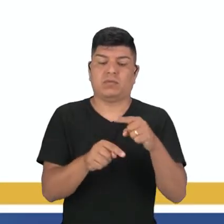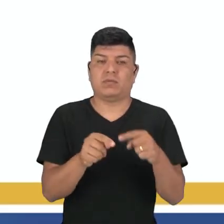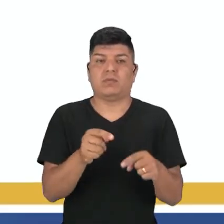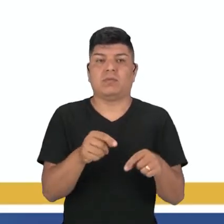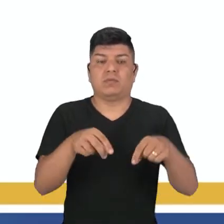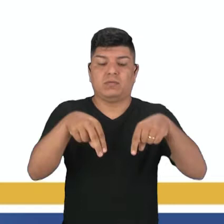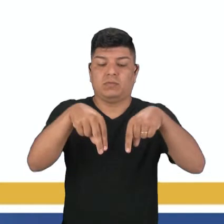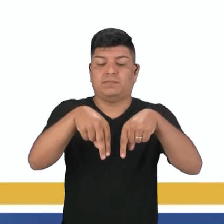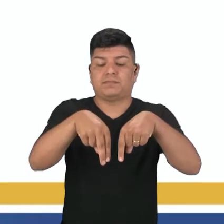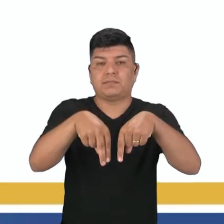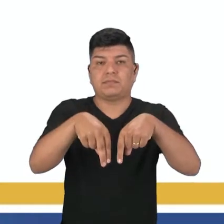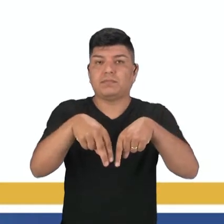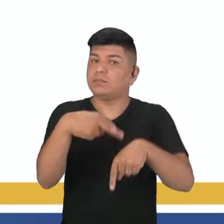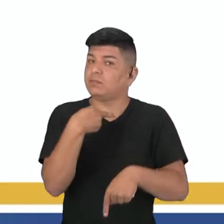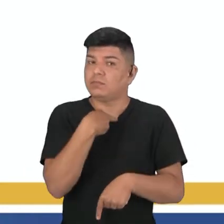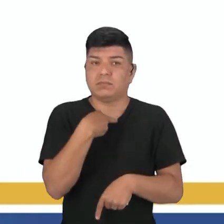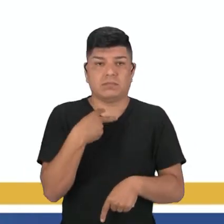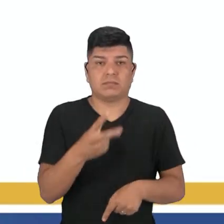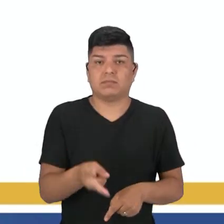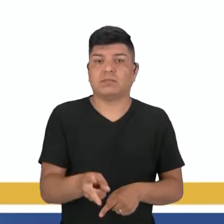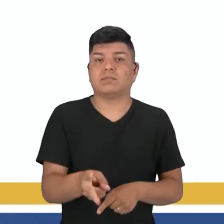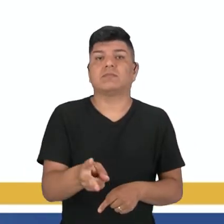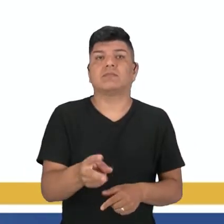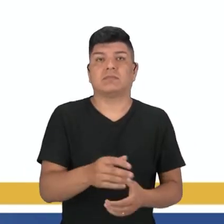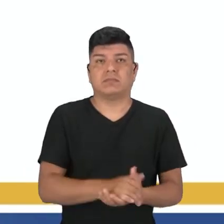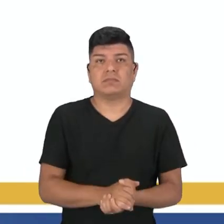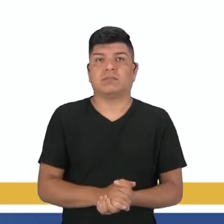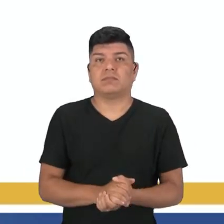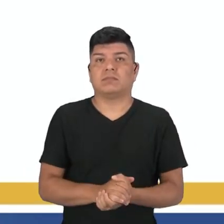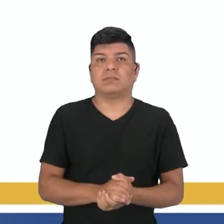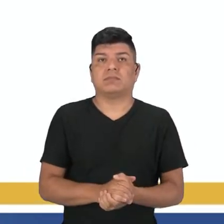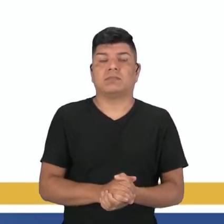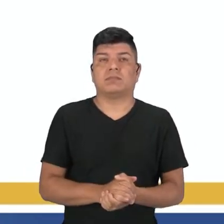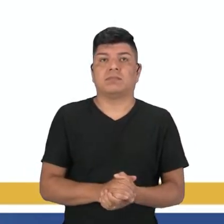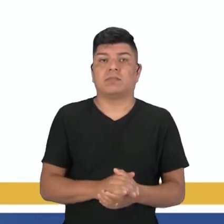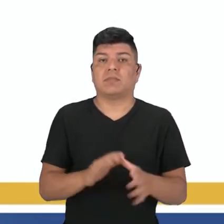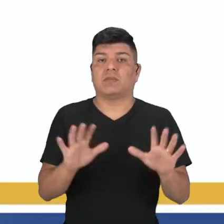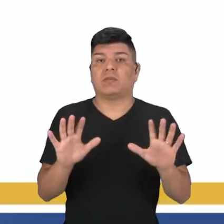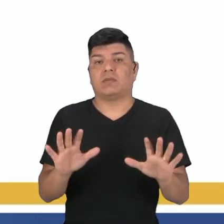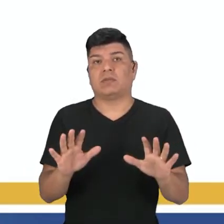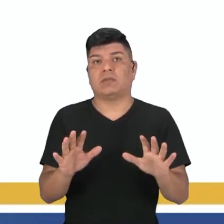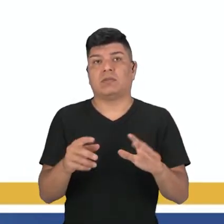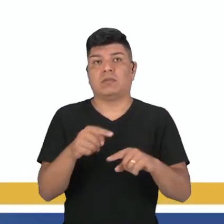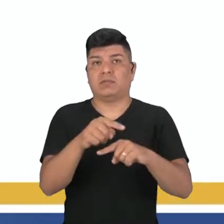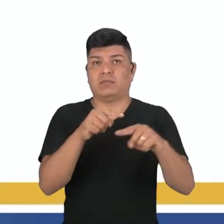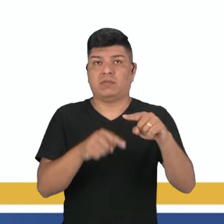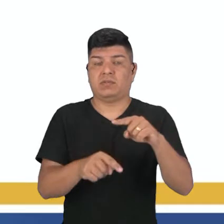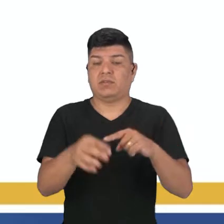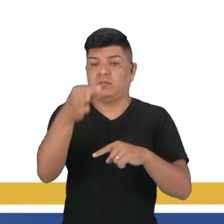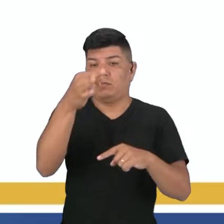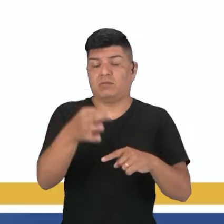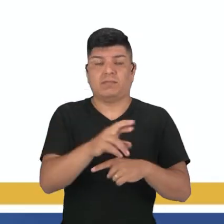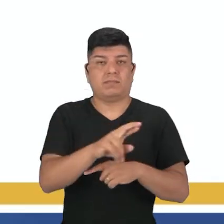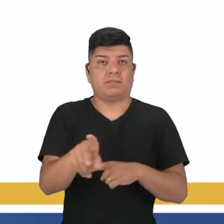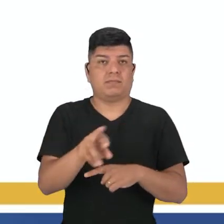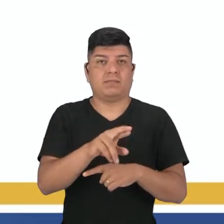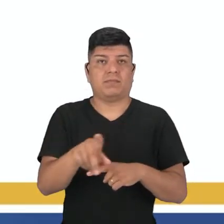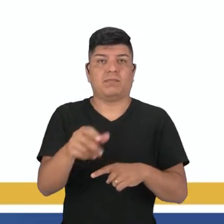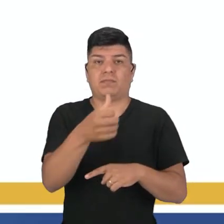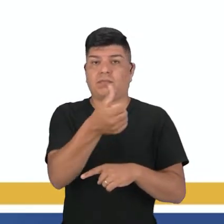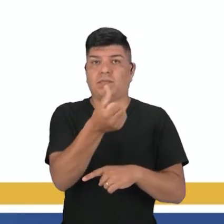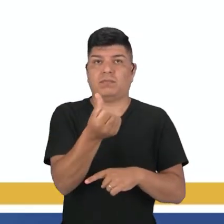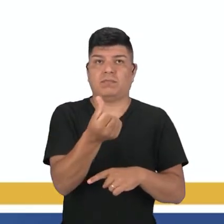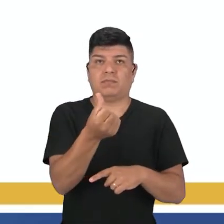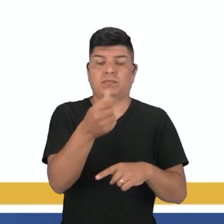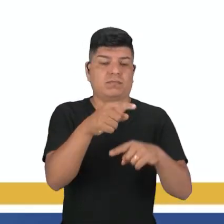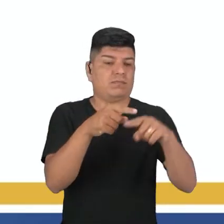números naturais, eu não posso continuar essa minha divisão. Ou seja, a divisão não é exata e 16 ele não é